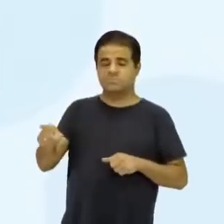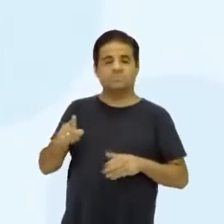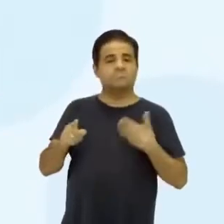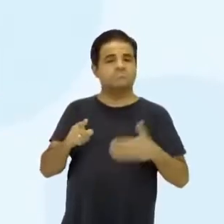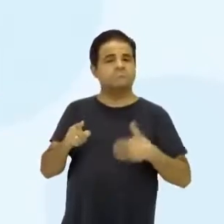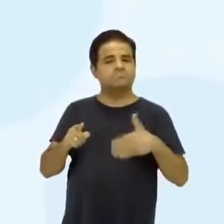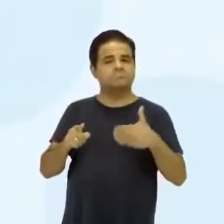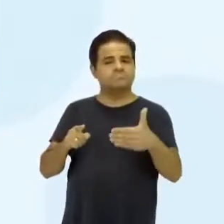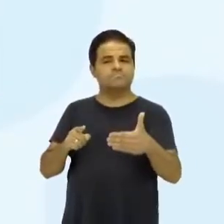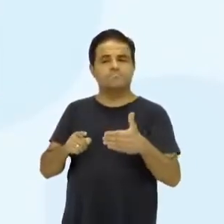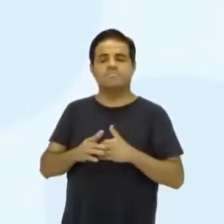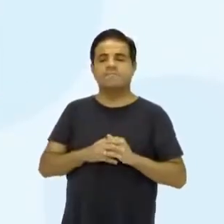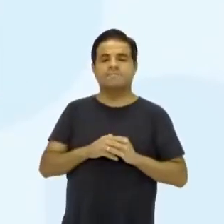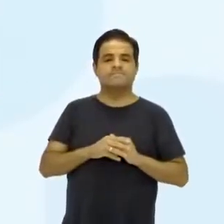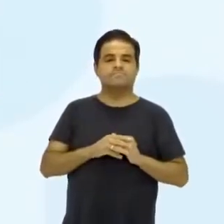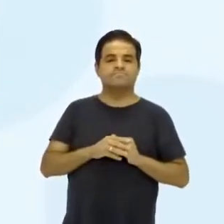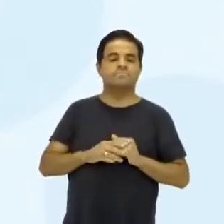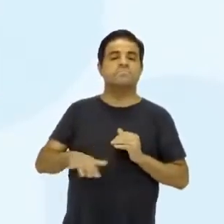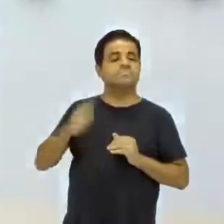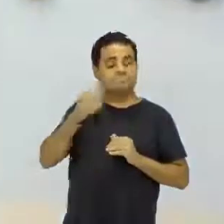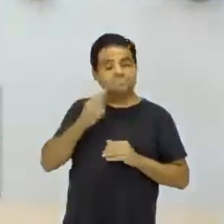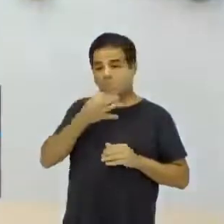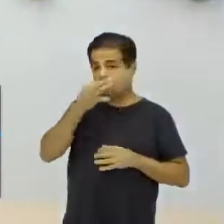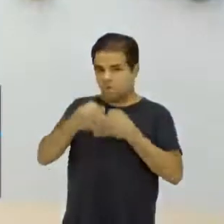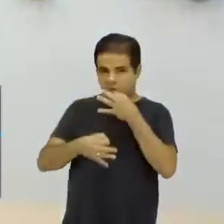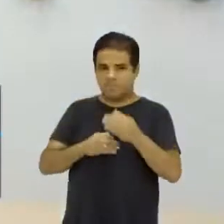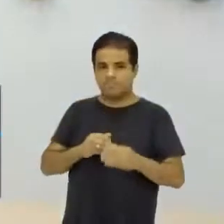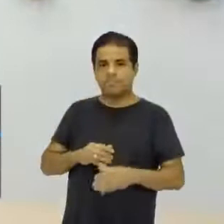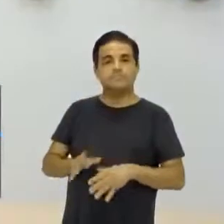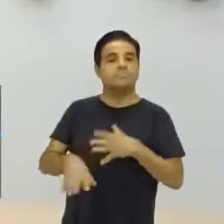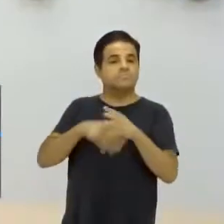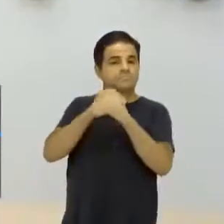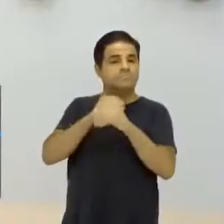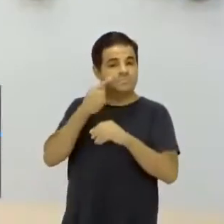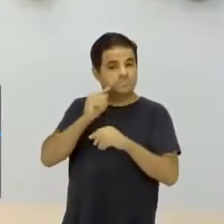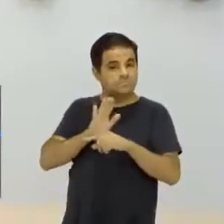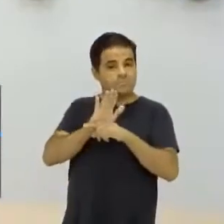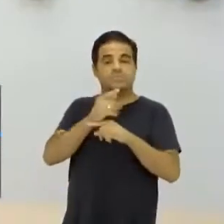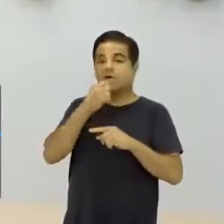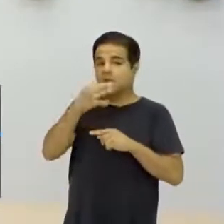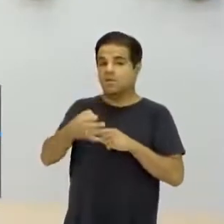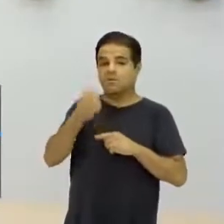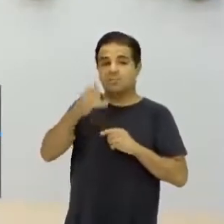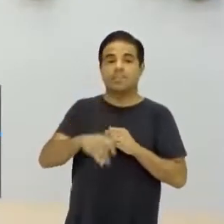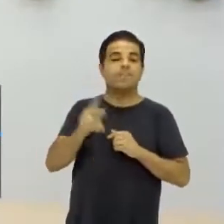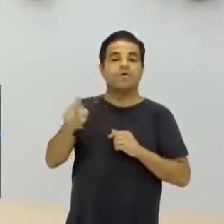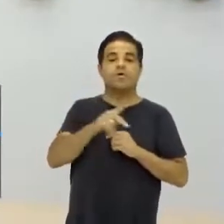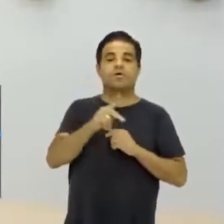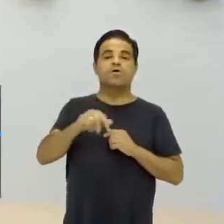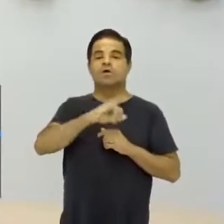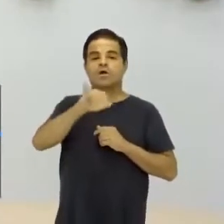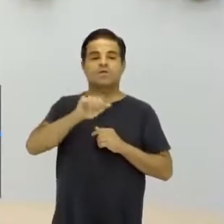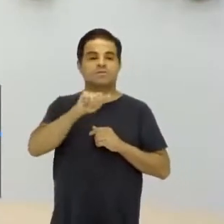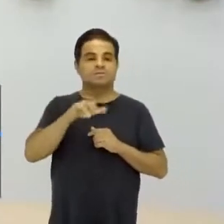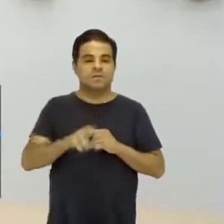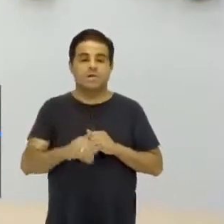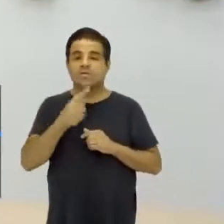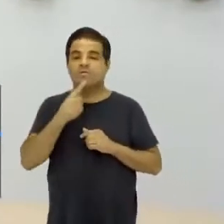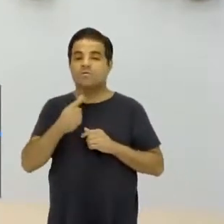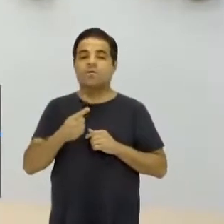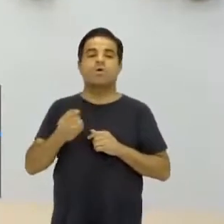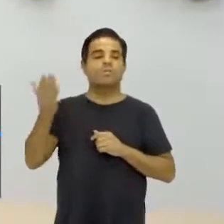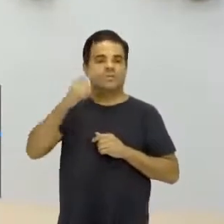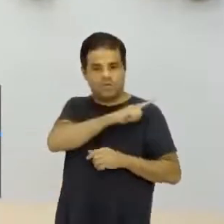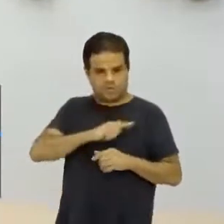aí, deixa eu só ver se tem alguma contribuição aqui no chat. Olha só, o Projarbas, ele disse assim: